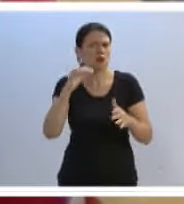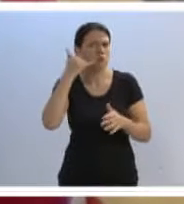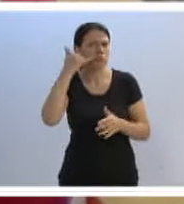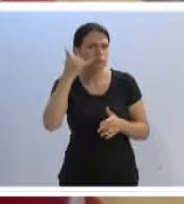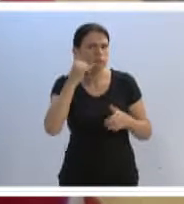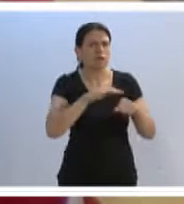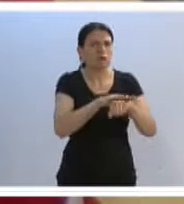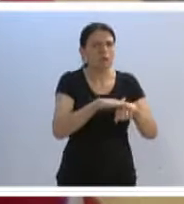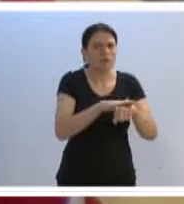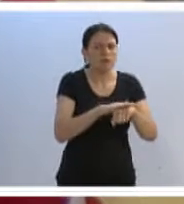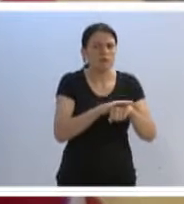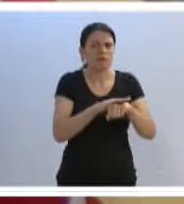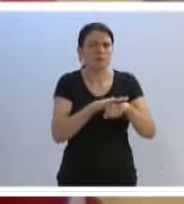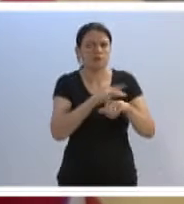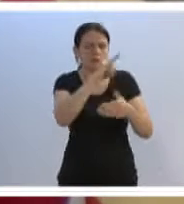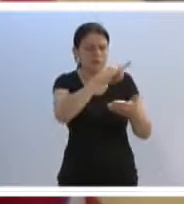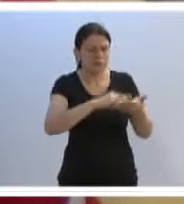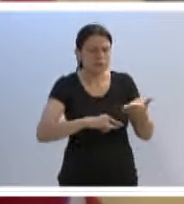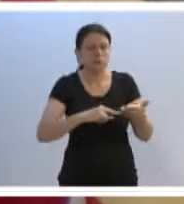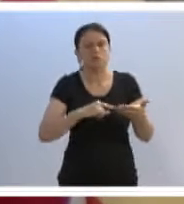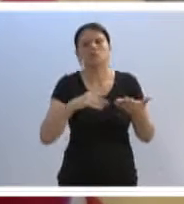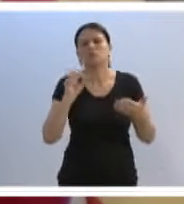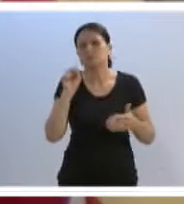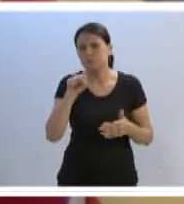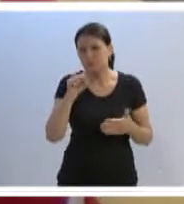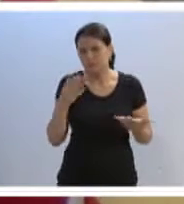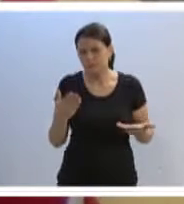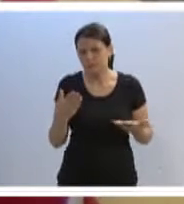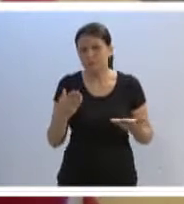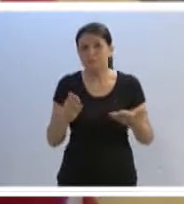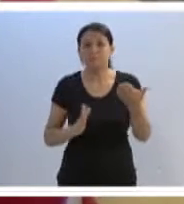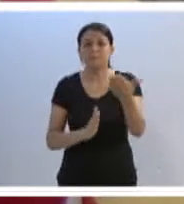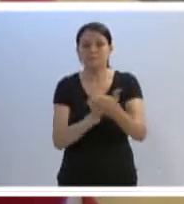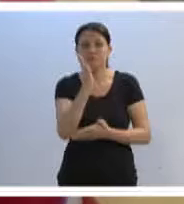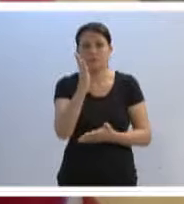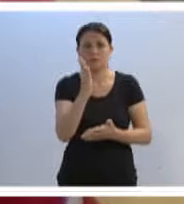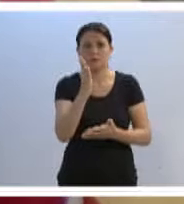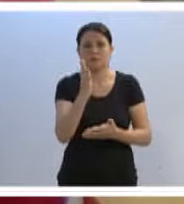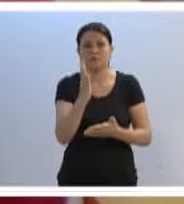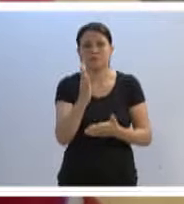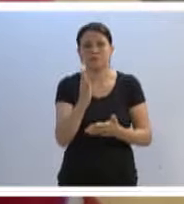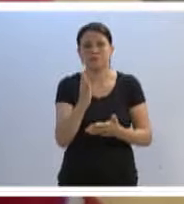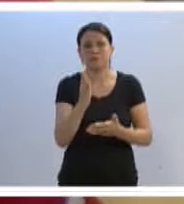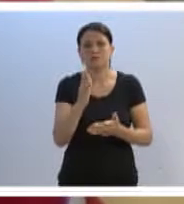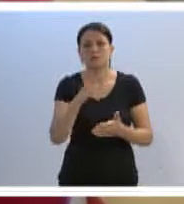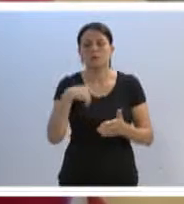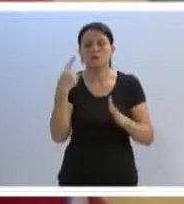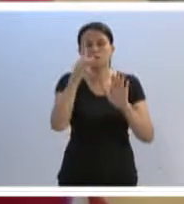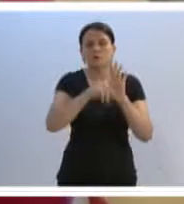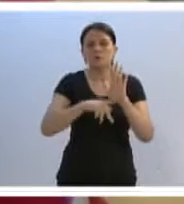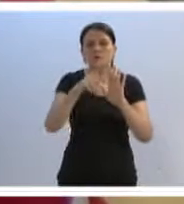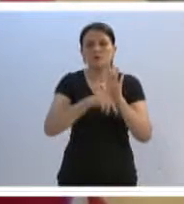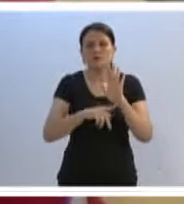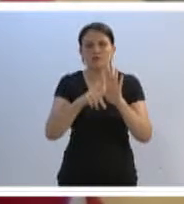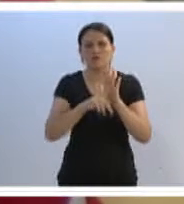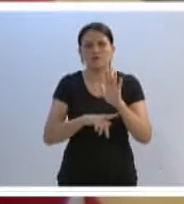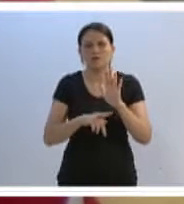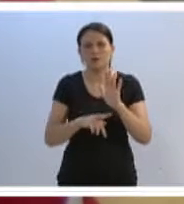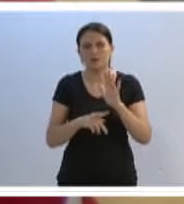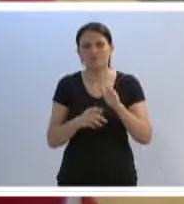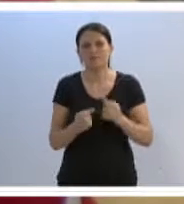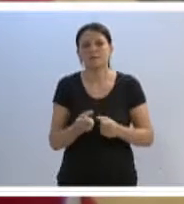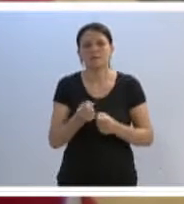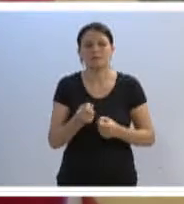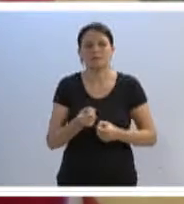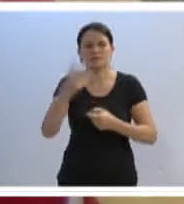um direcionamento, um encaminhamento muito provável, sim, da aprovação, né, da sanção do nosso projeto dos fogos silenciosos, que traz um